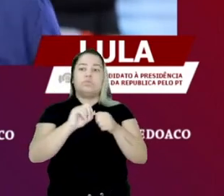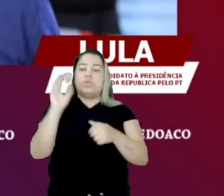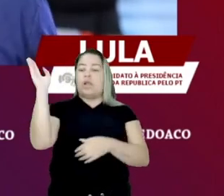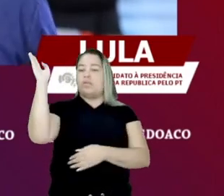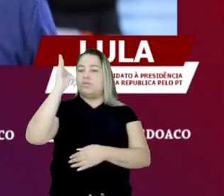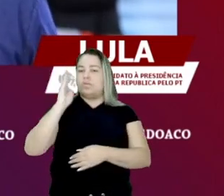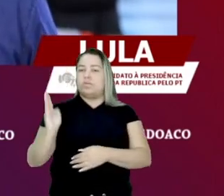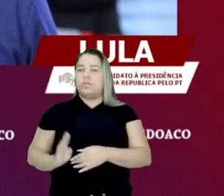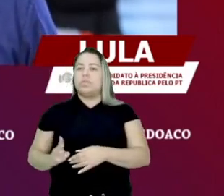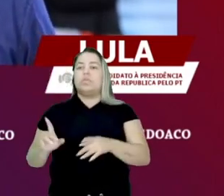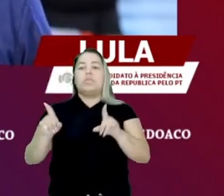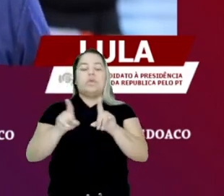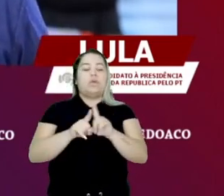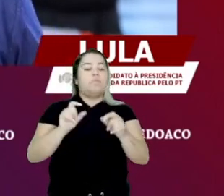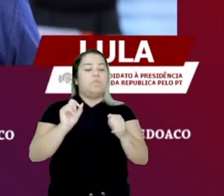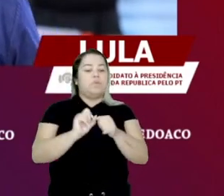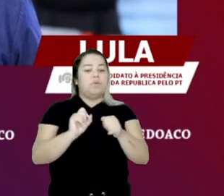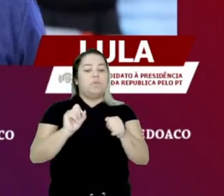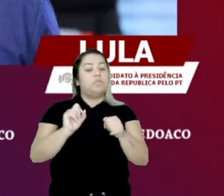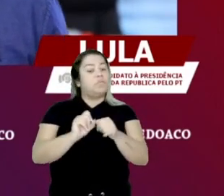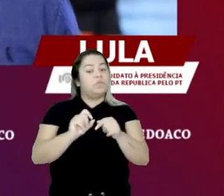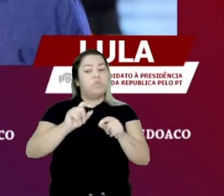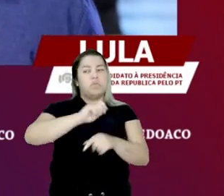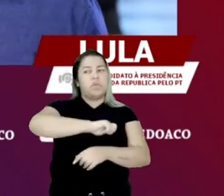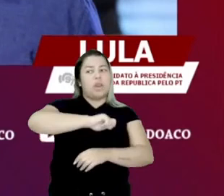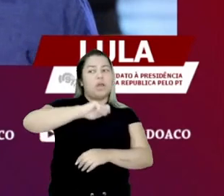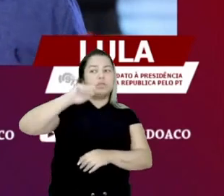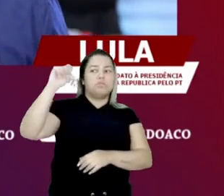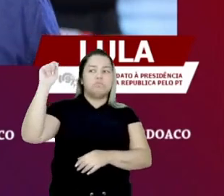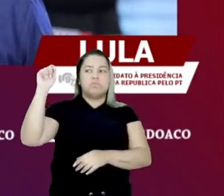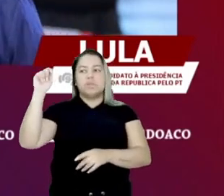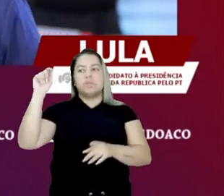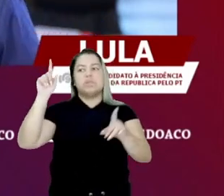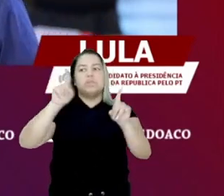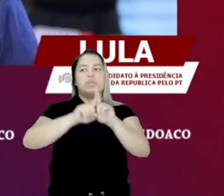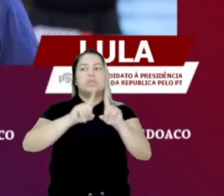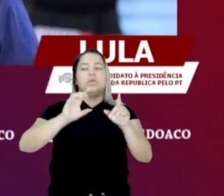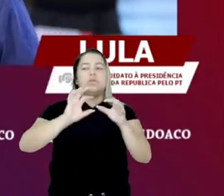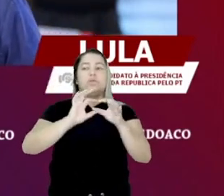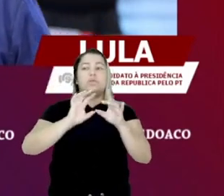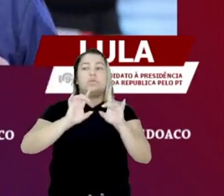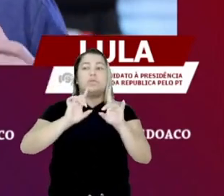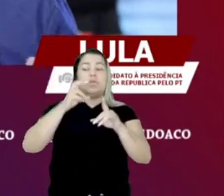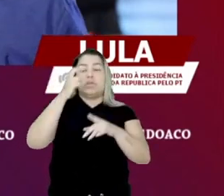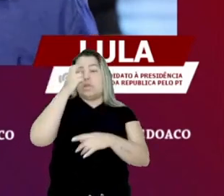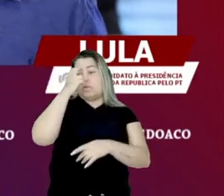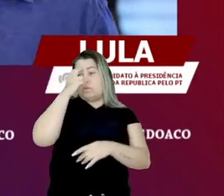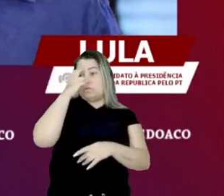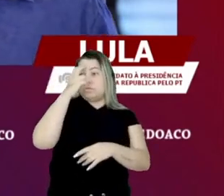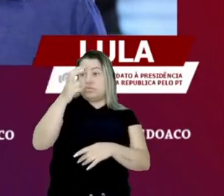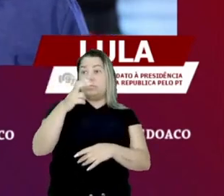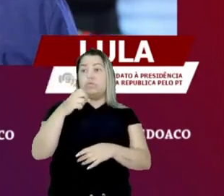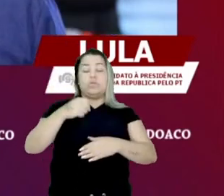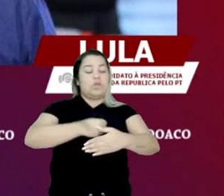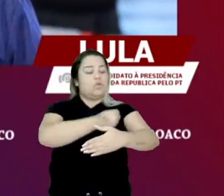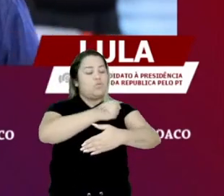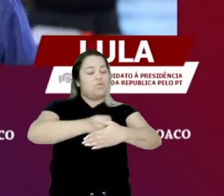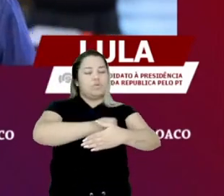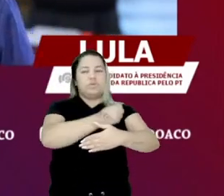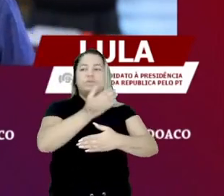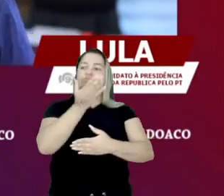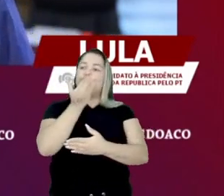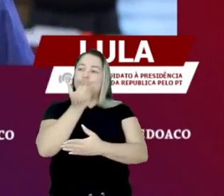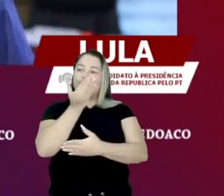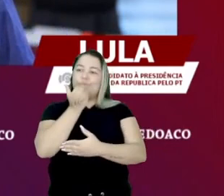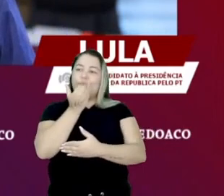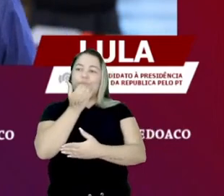culinária mineira, e sou admirador do jeito dos mineiros fazer política, porque o mineiro é todo jeitoso, é todo tranquilo. O que eu gosto é que o mineiro